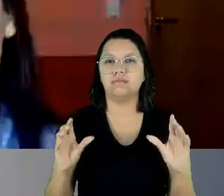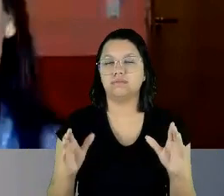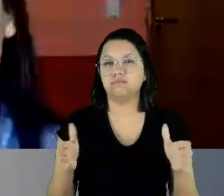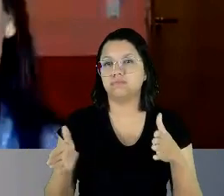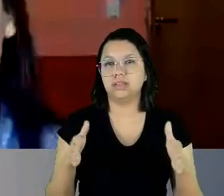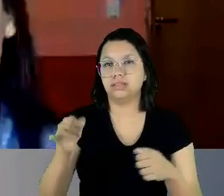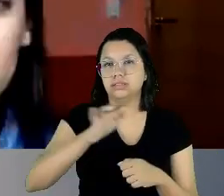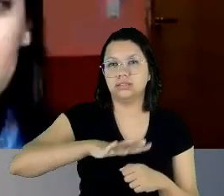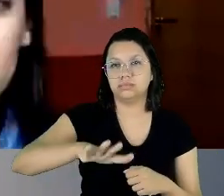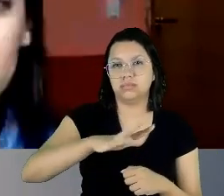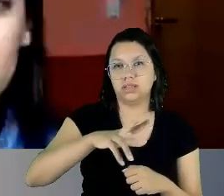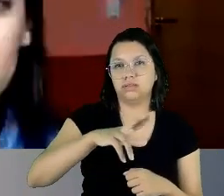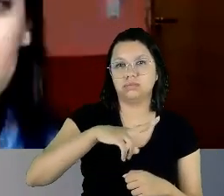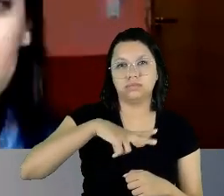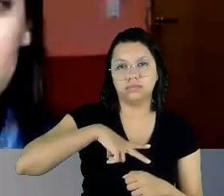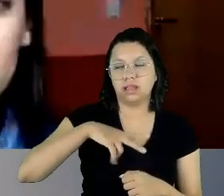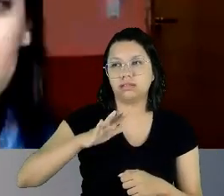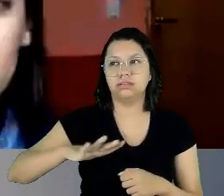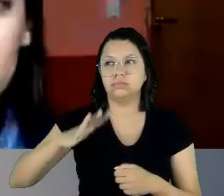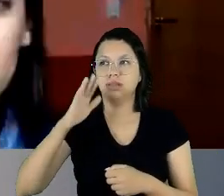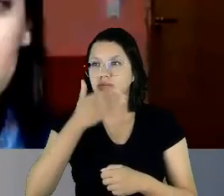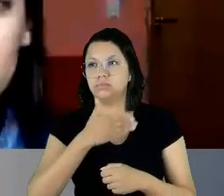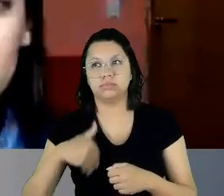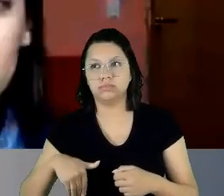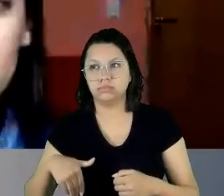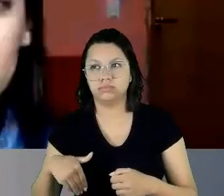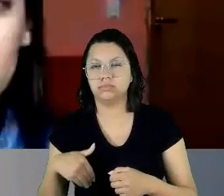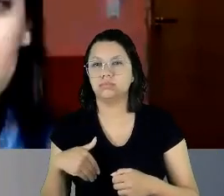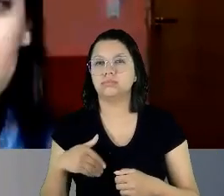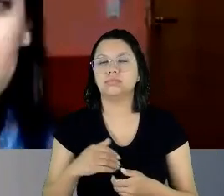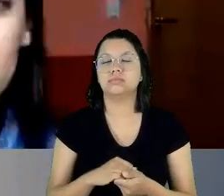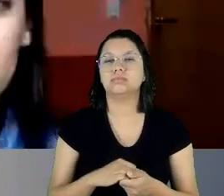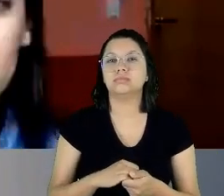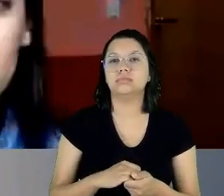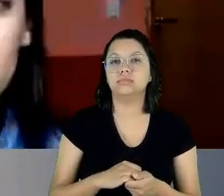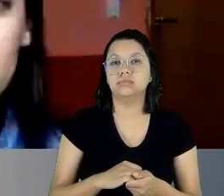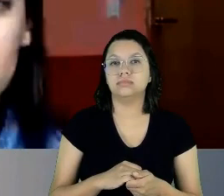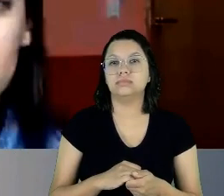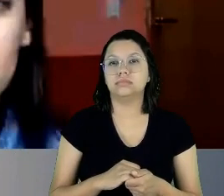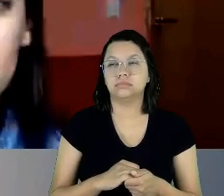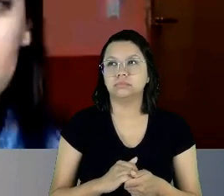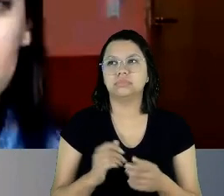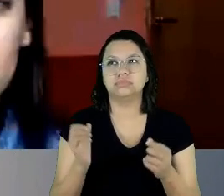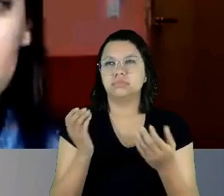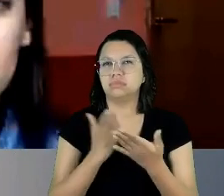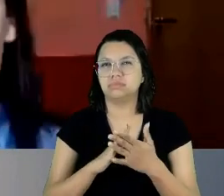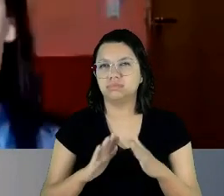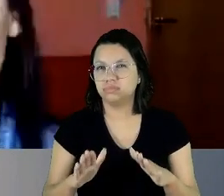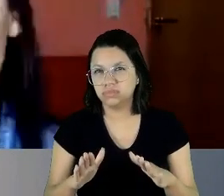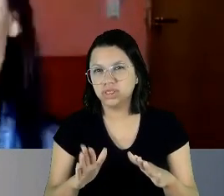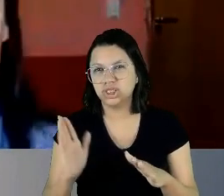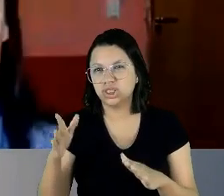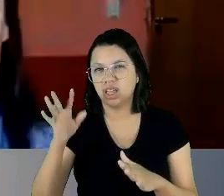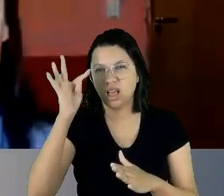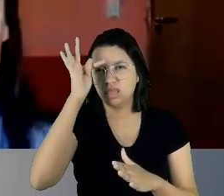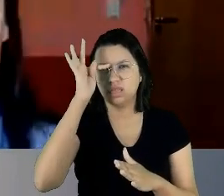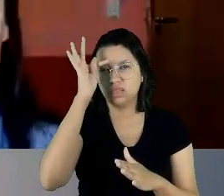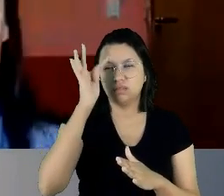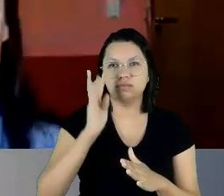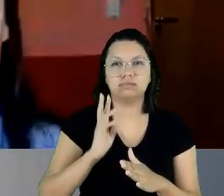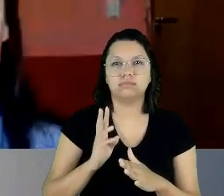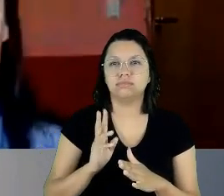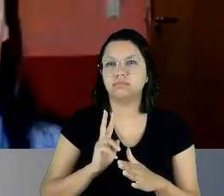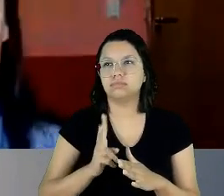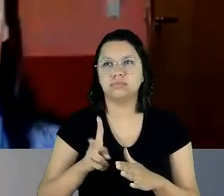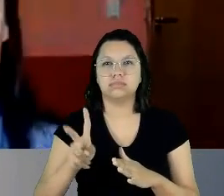fechada entre espaço público e espaço privado, né? Acho que isso também tem caído por terra, enfim, já era uma teoria que